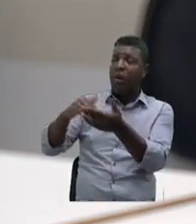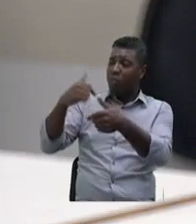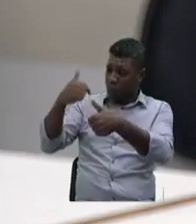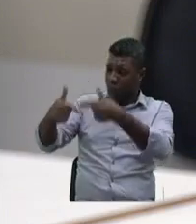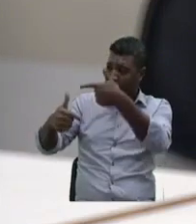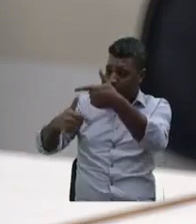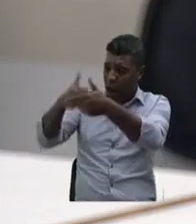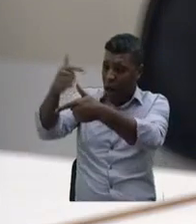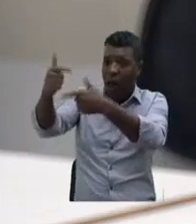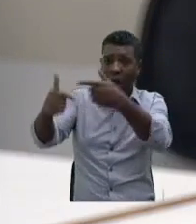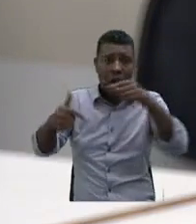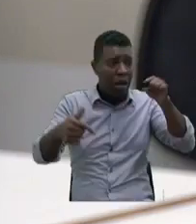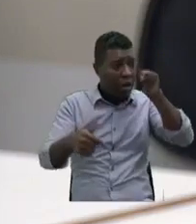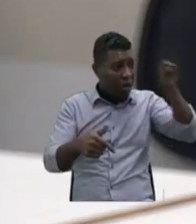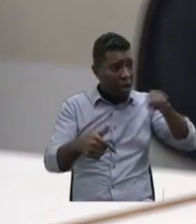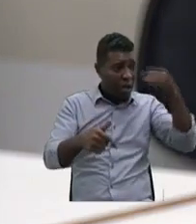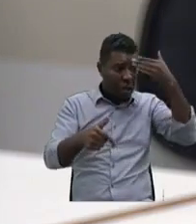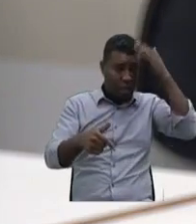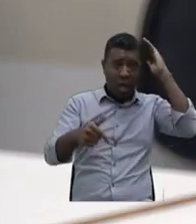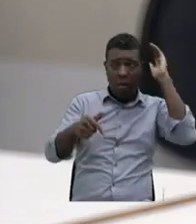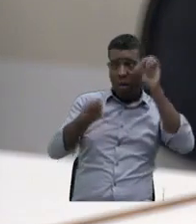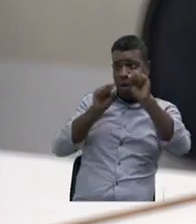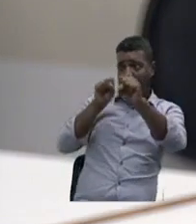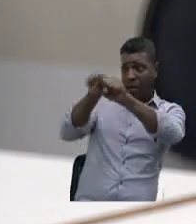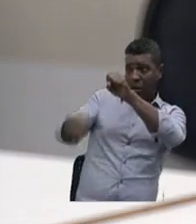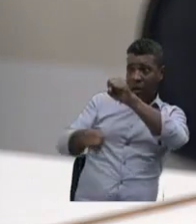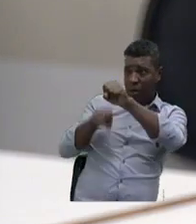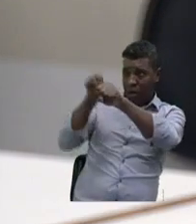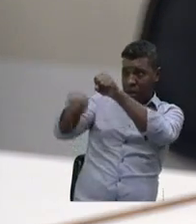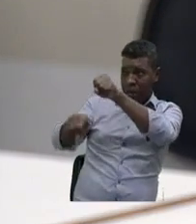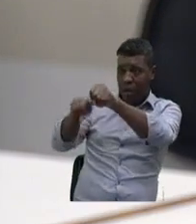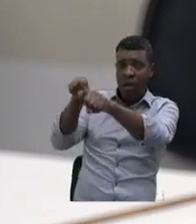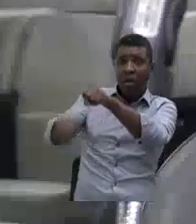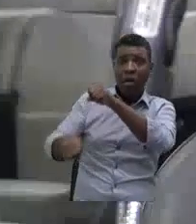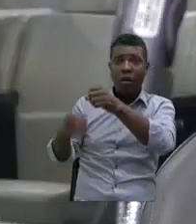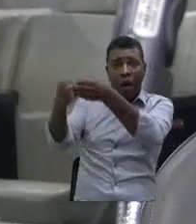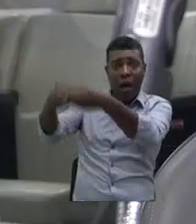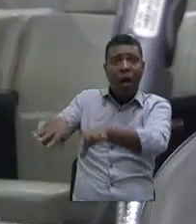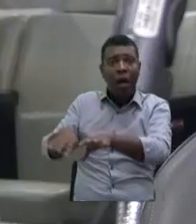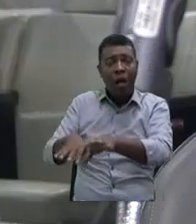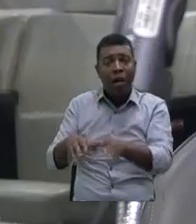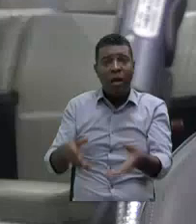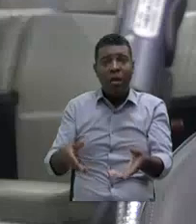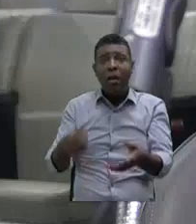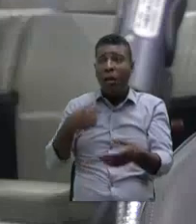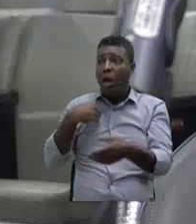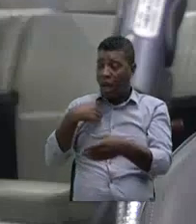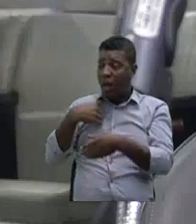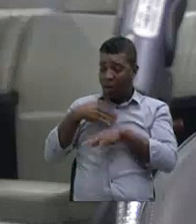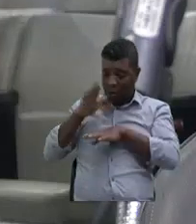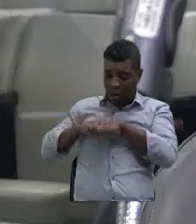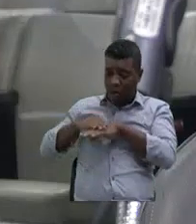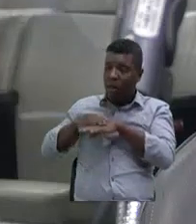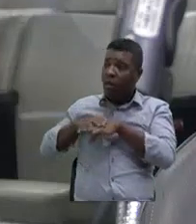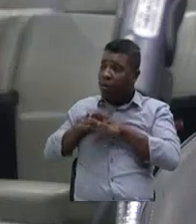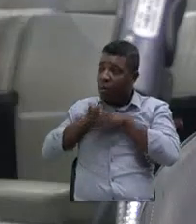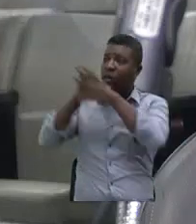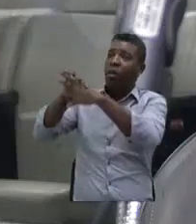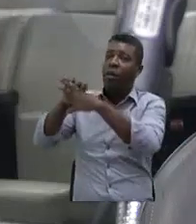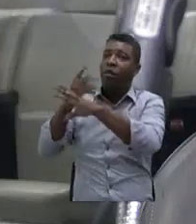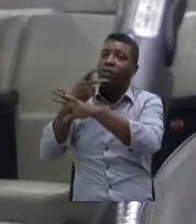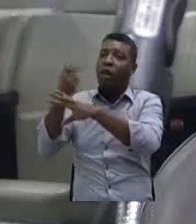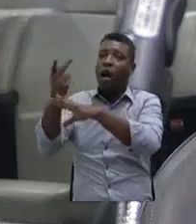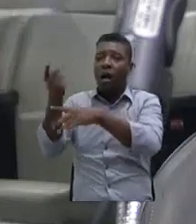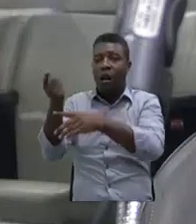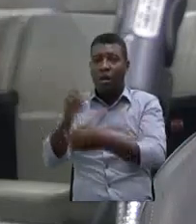vai destruindo com outras políticas. Isso quem está falando sou eu. Então, para o secretário, é para dizer que